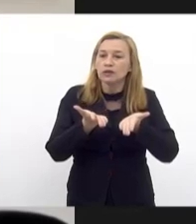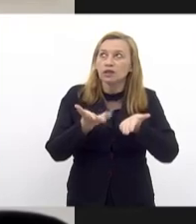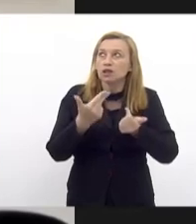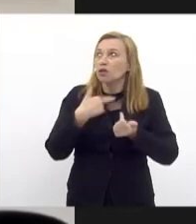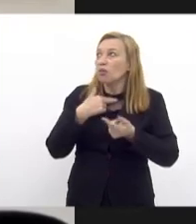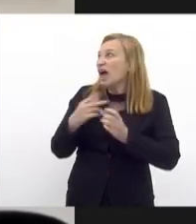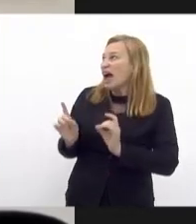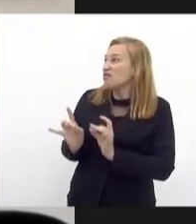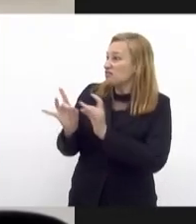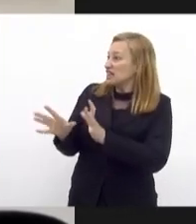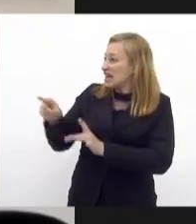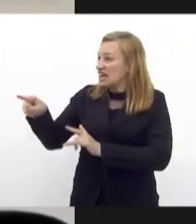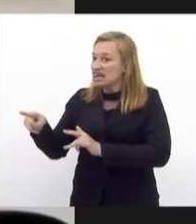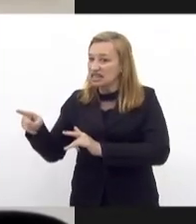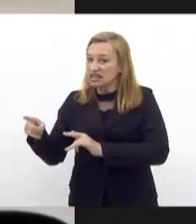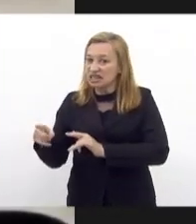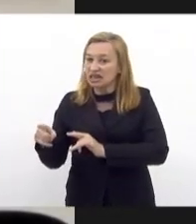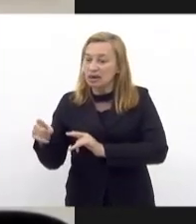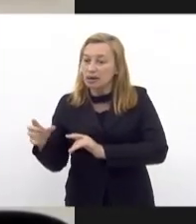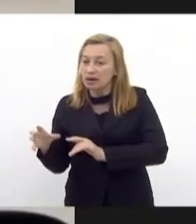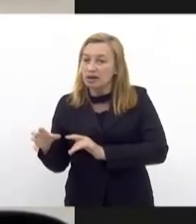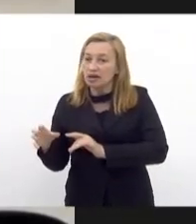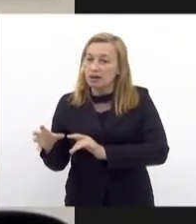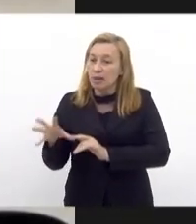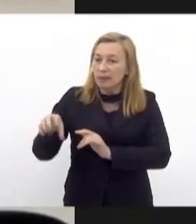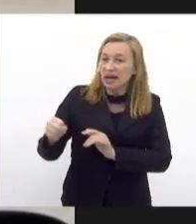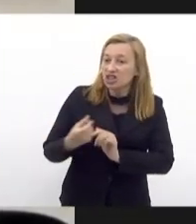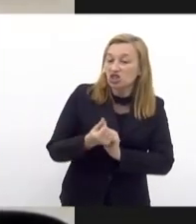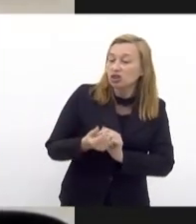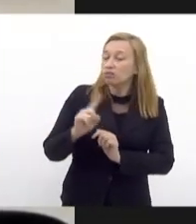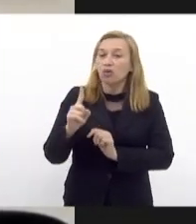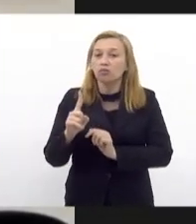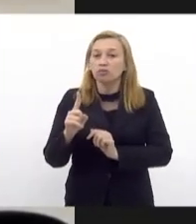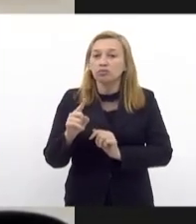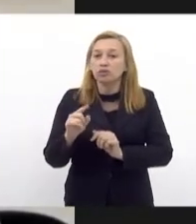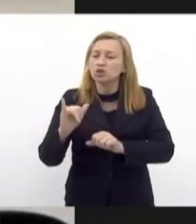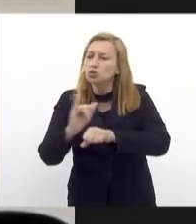vamos vender esse aqui para fazer caixa, vamos fazer aquilo. Não, tem que ser uma coisa